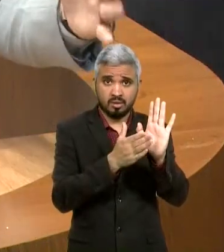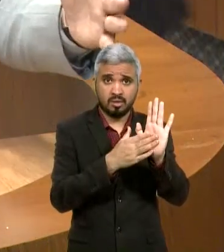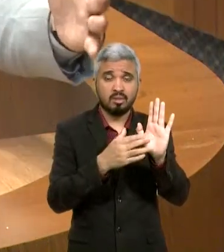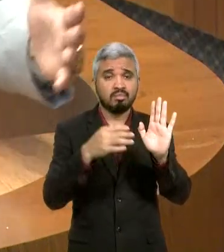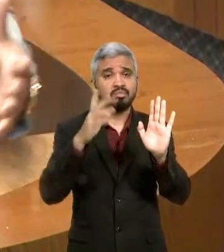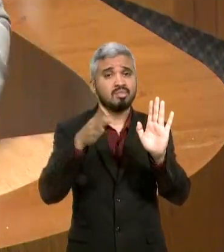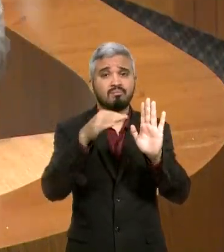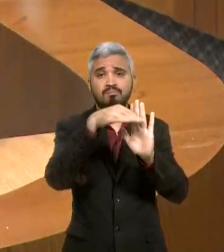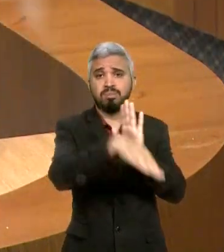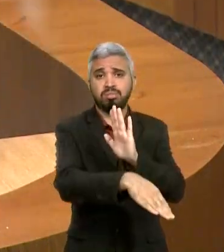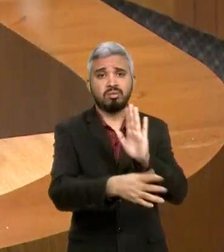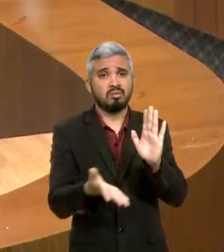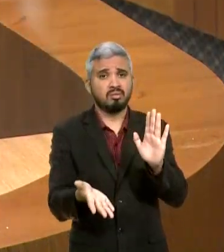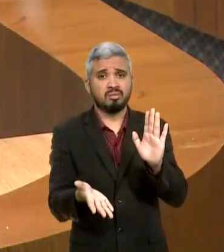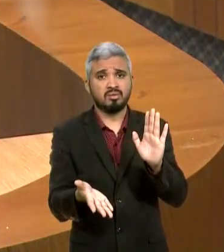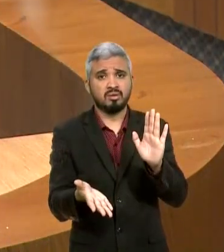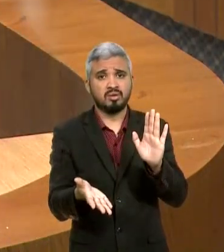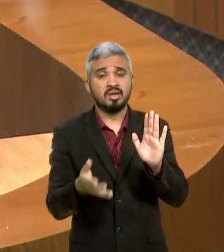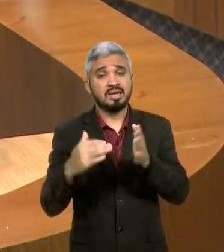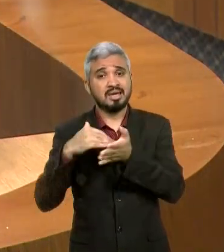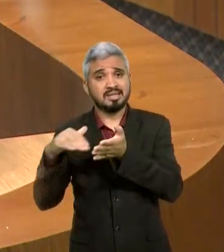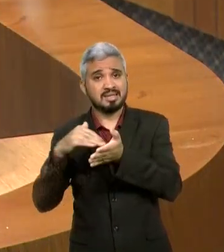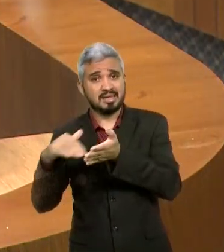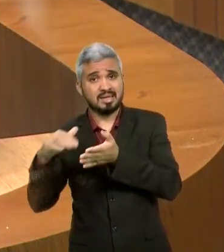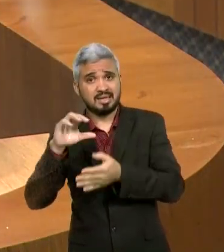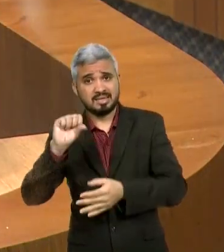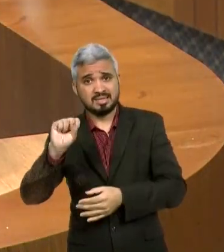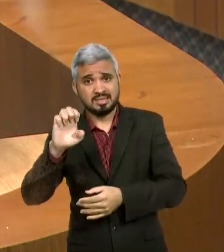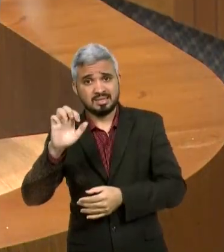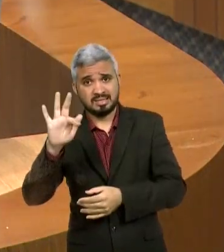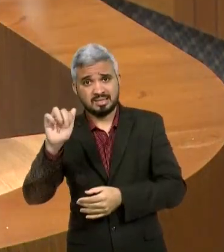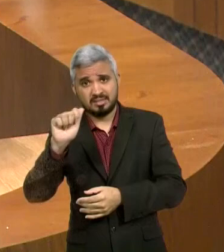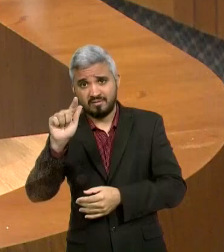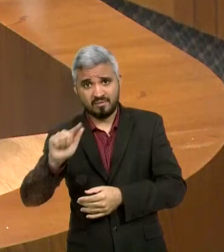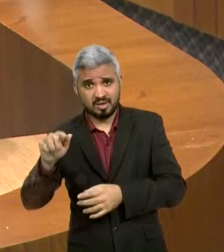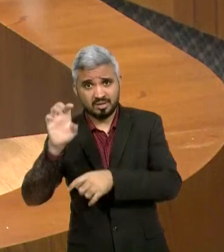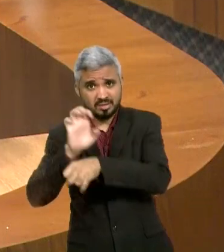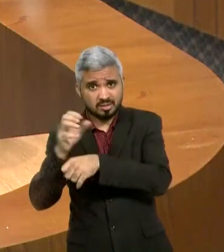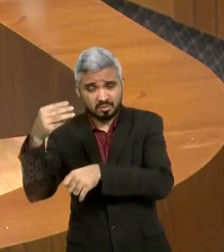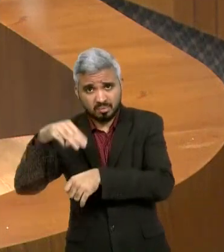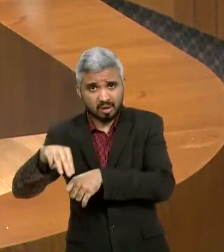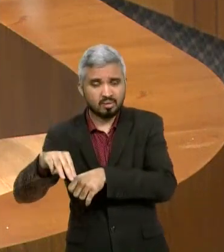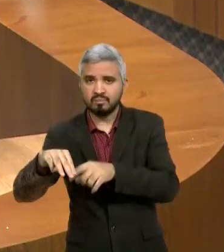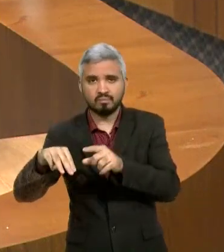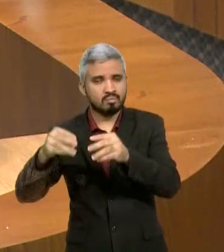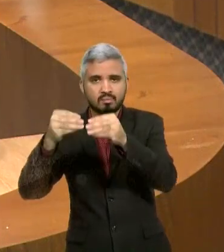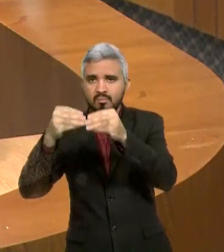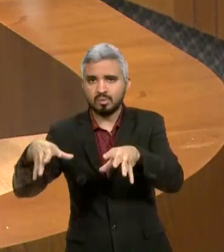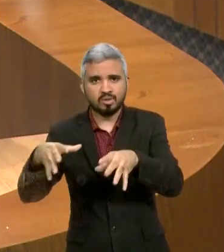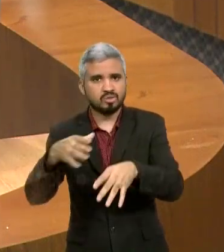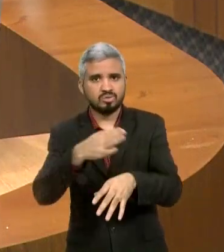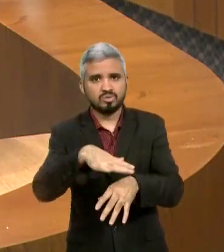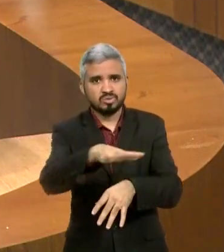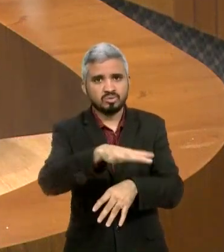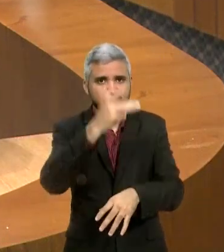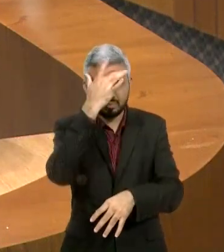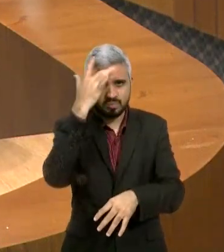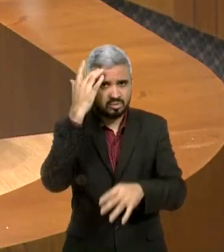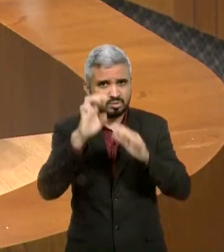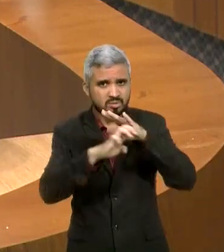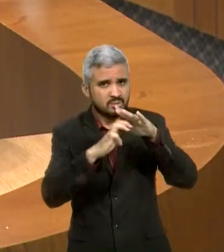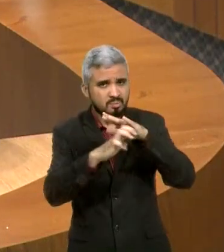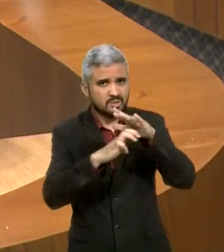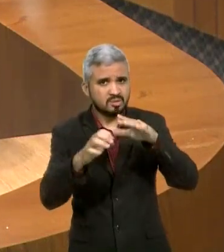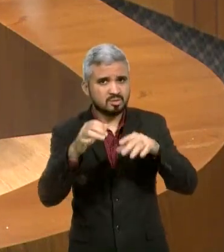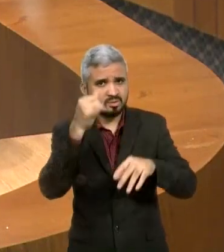Fazenda está praticando não acompanhou essa diminuição. E nós aqui solicitamos a gentileza de revisar e ajustar